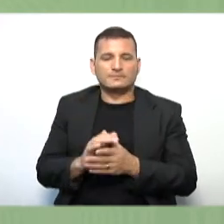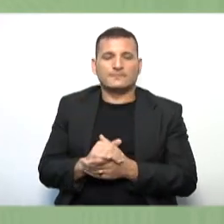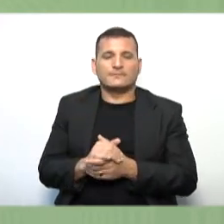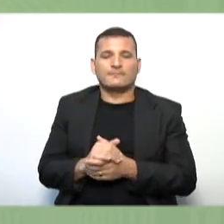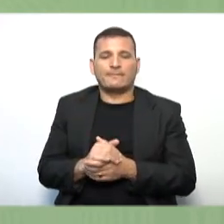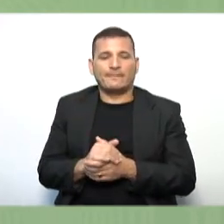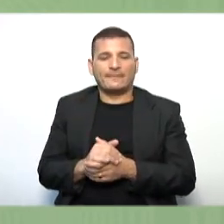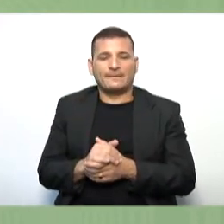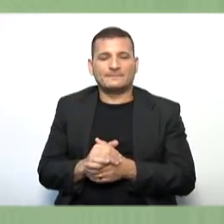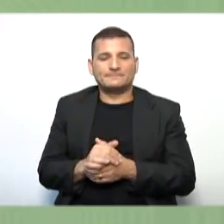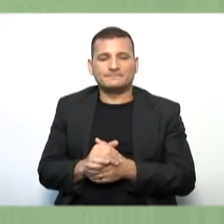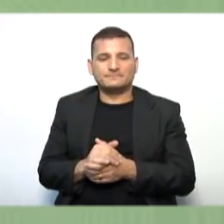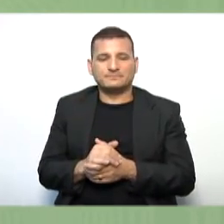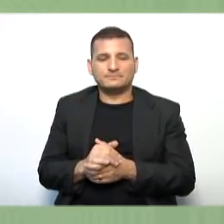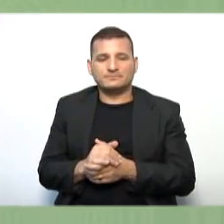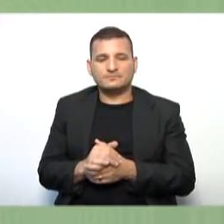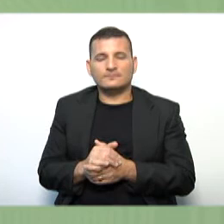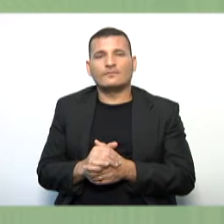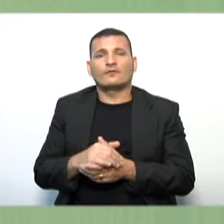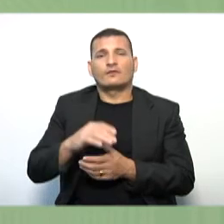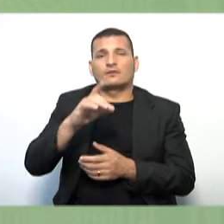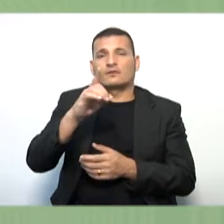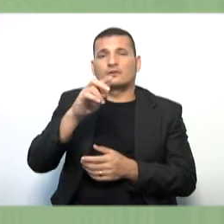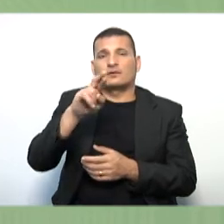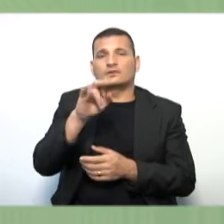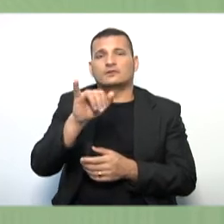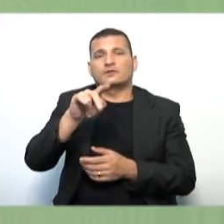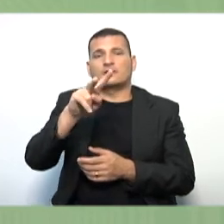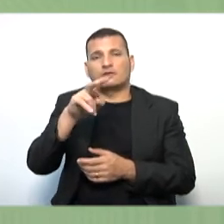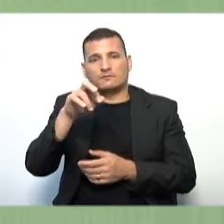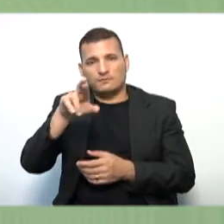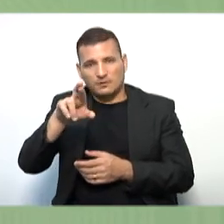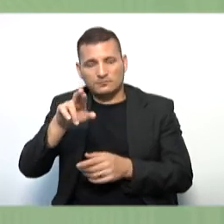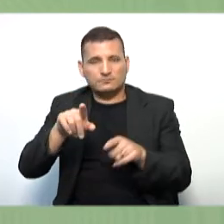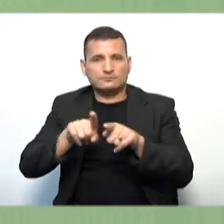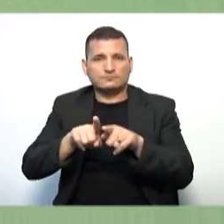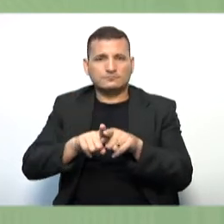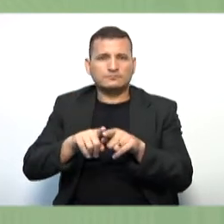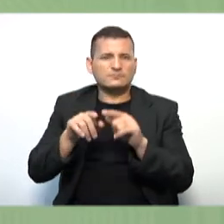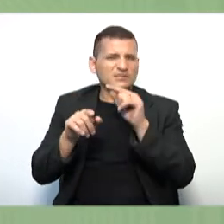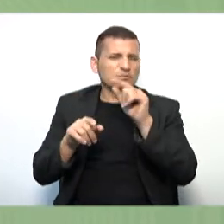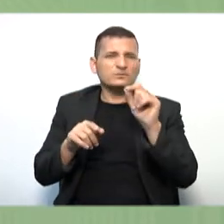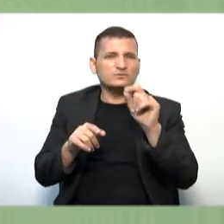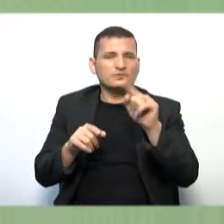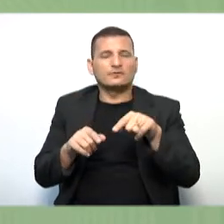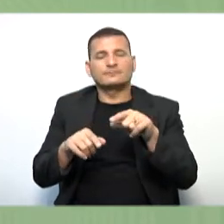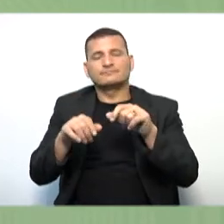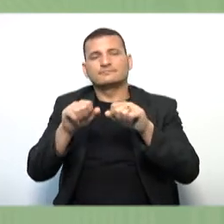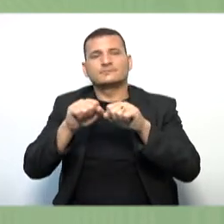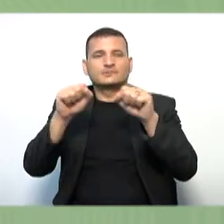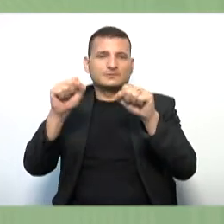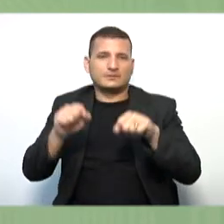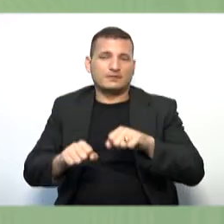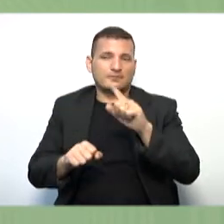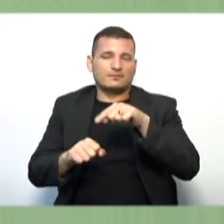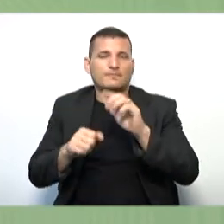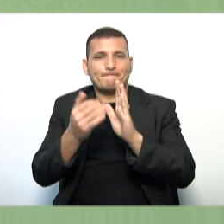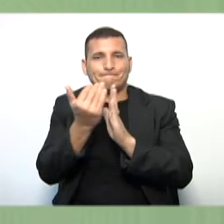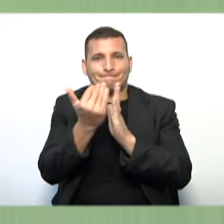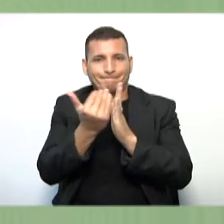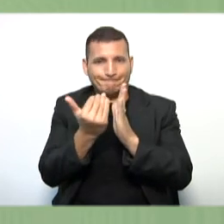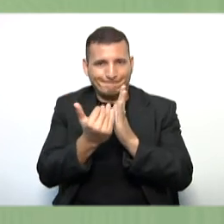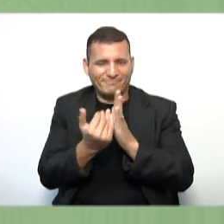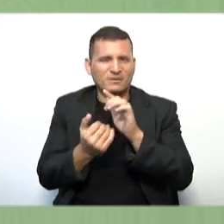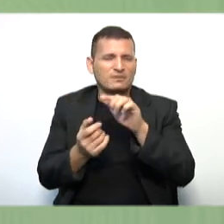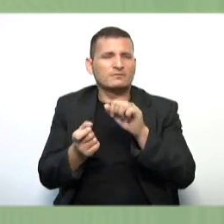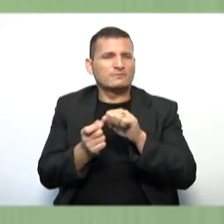temos ainda, depois disso, o nosso driver. Driver é um software, ok? Ele é um programa que